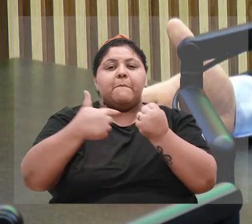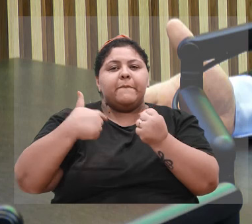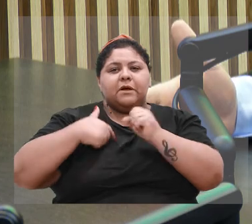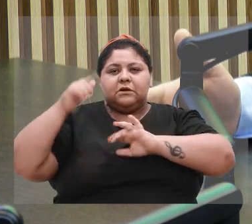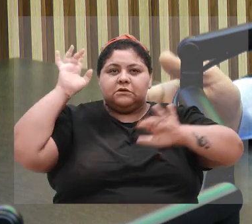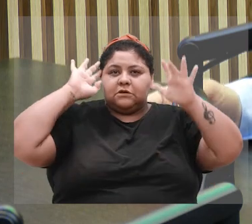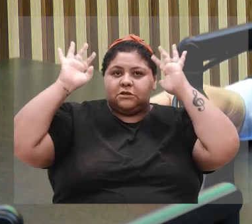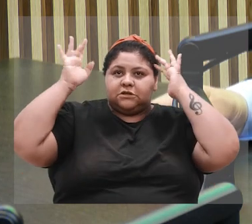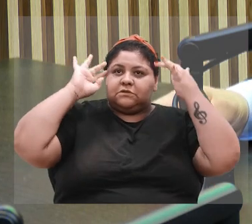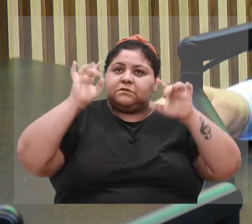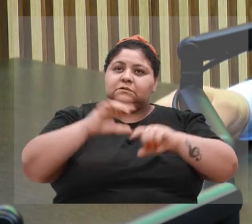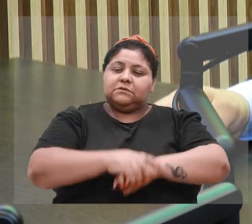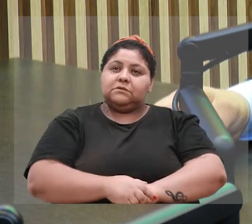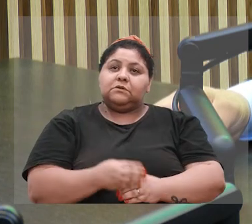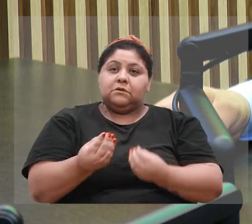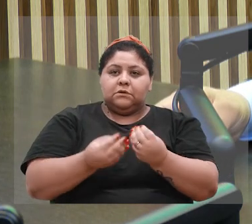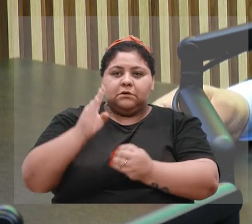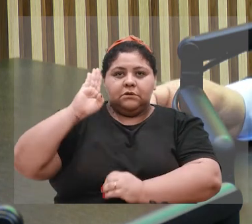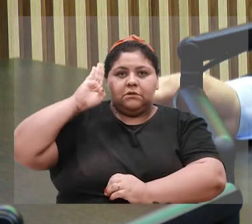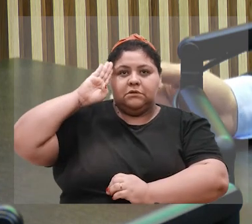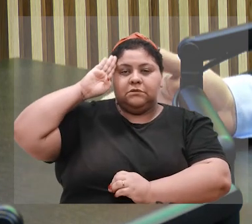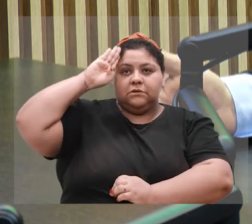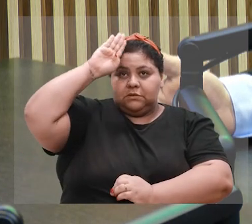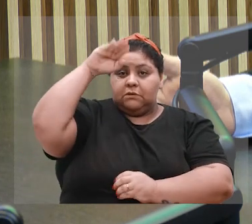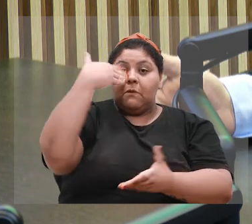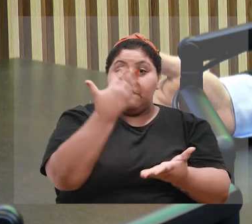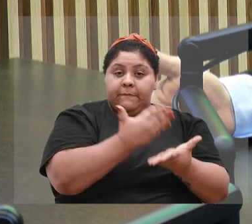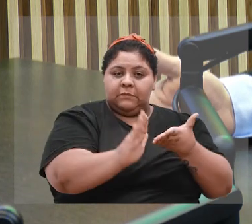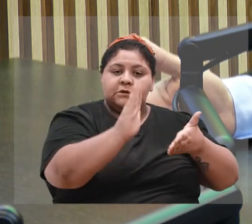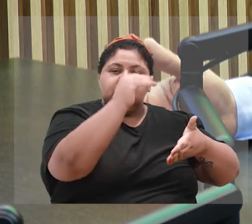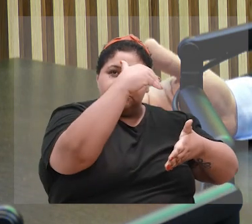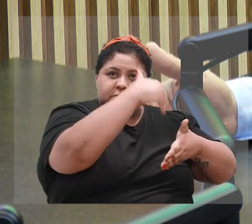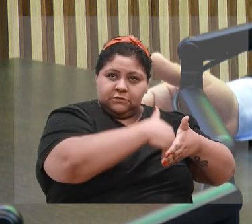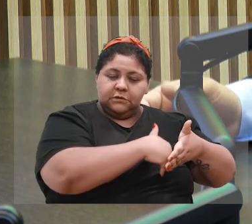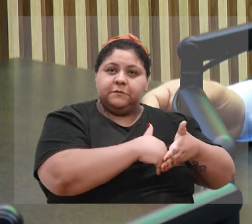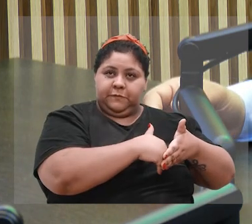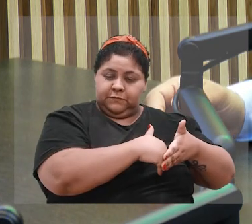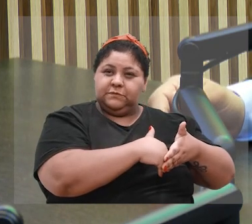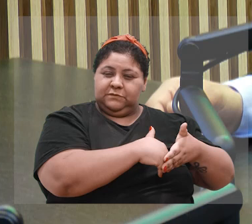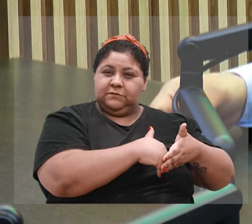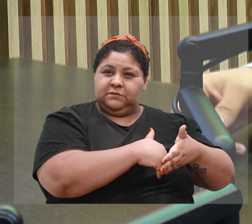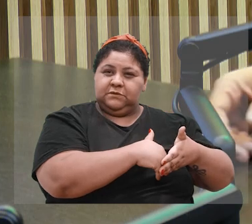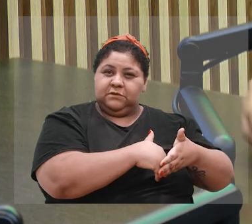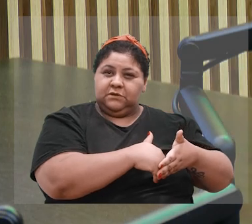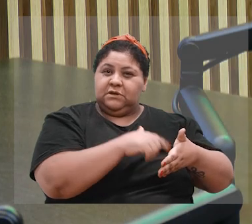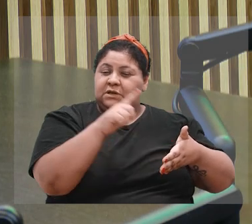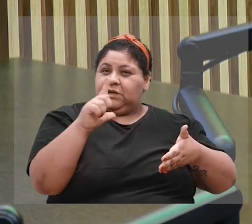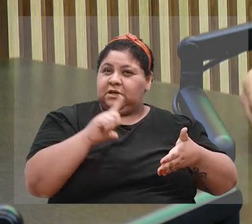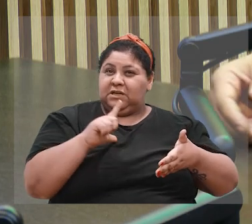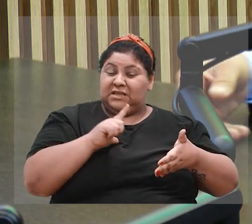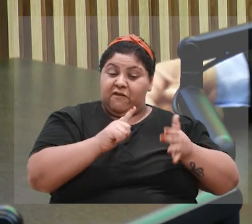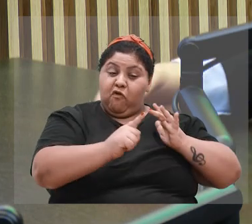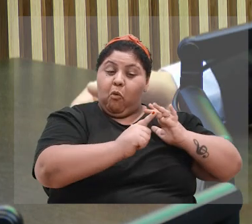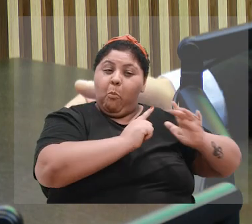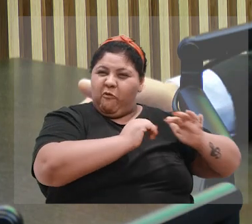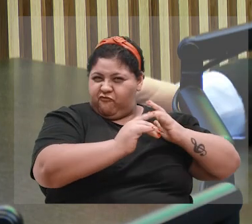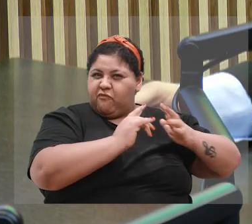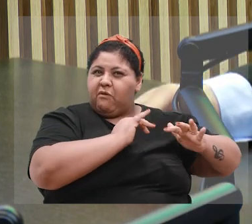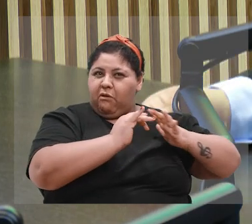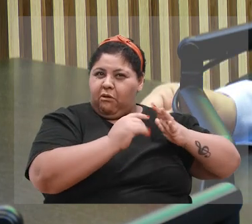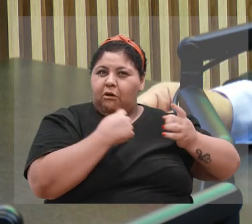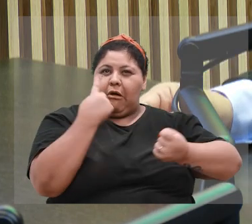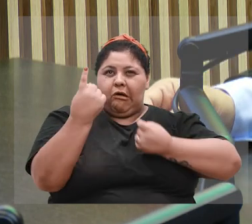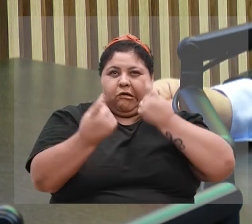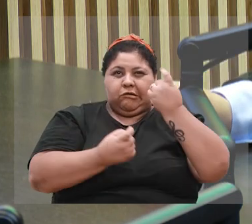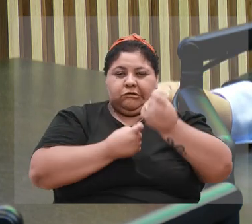sonho. Como o Bolsonaro ele veio perder a eleição, então teve todo aquele movimento de